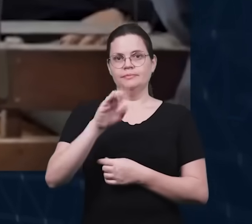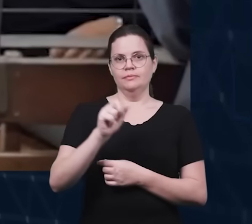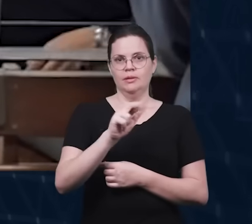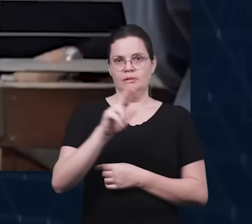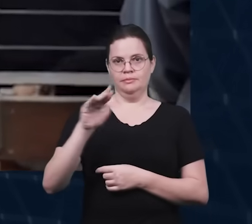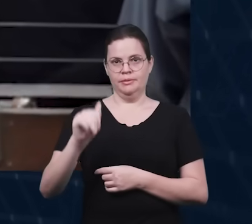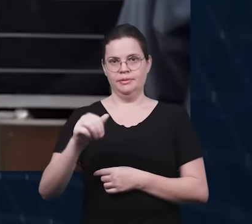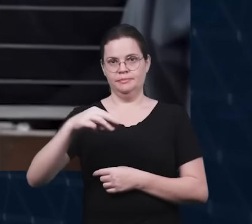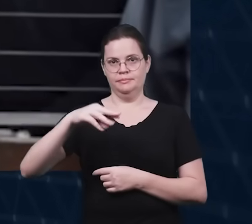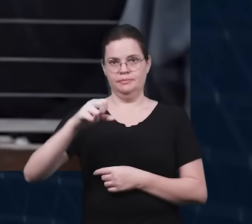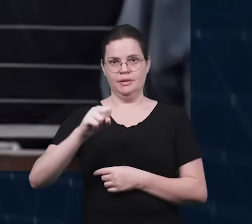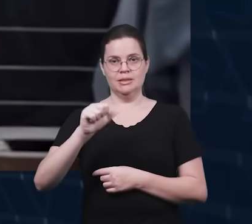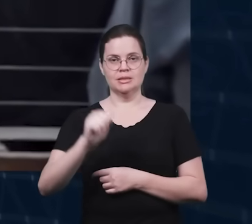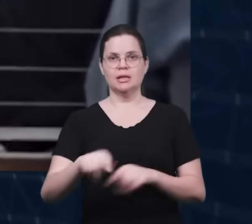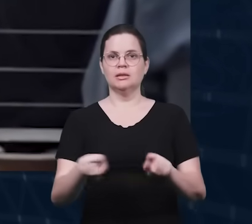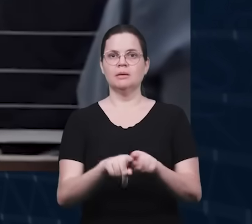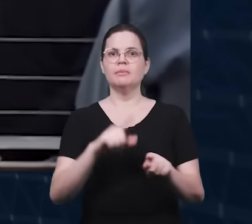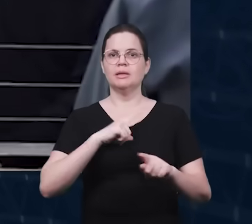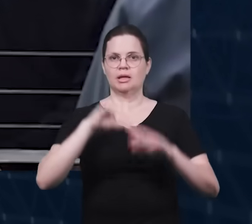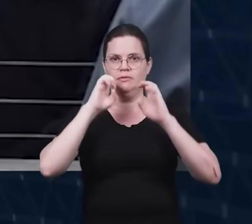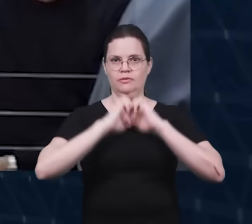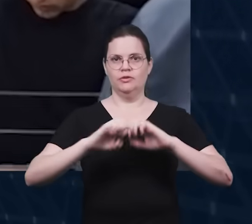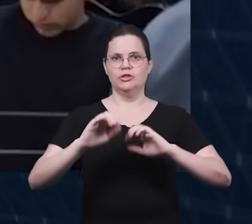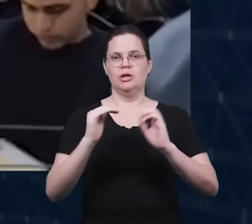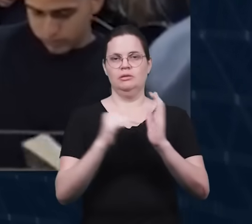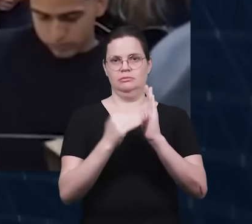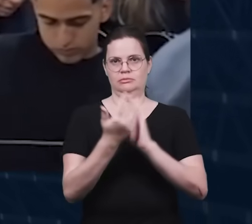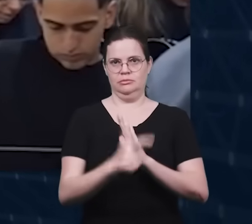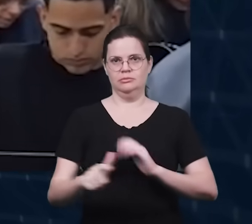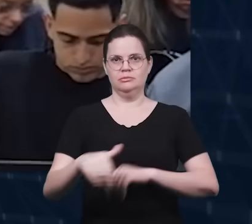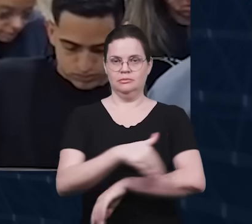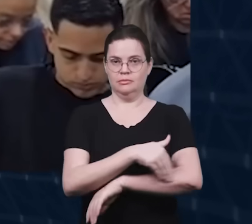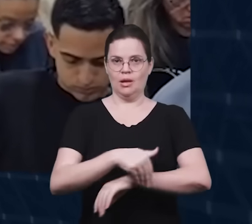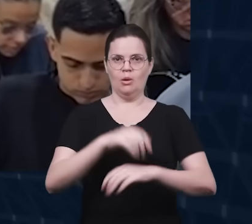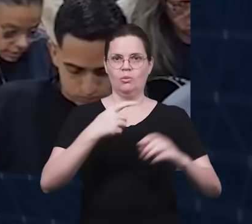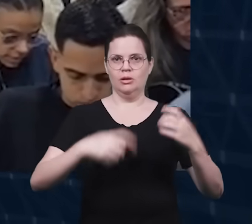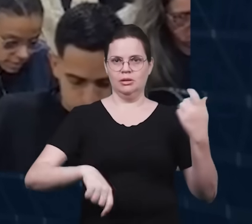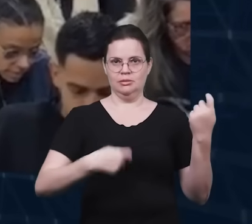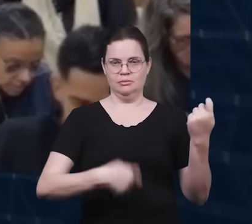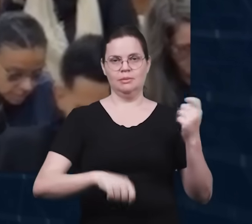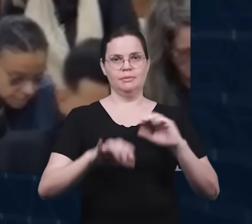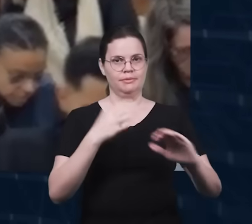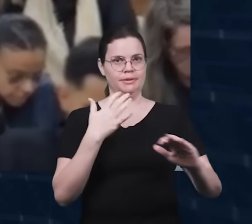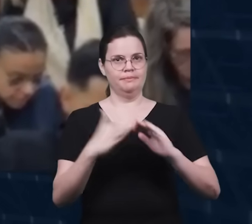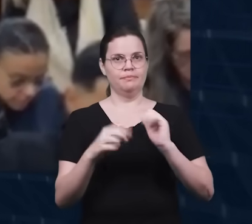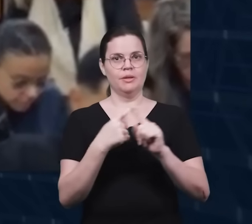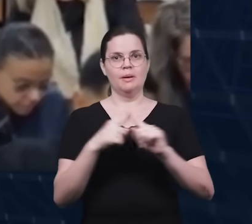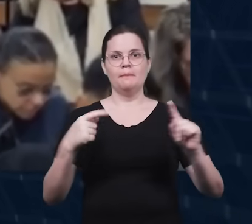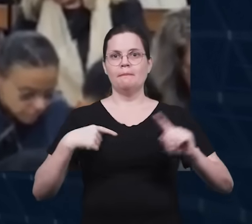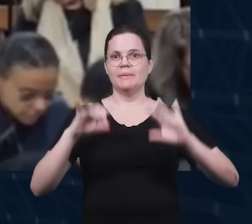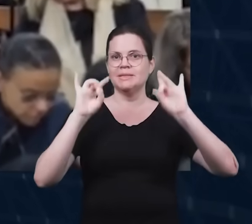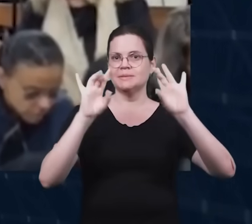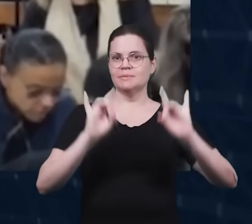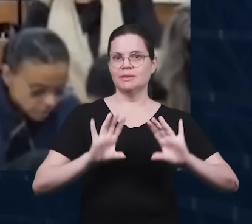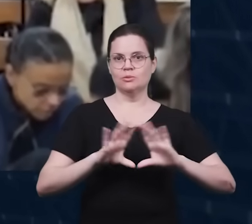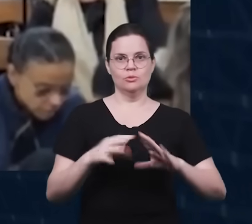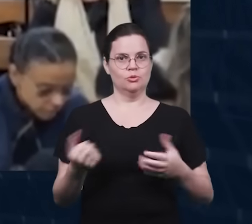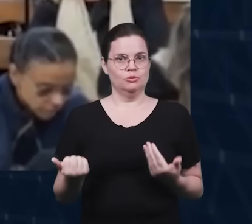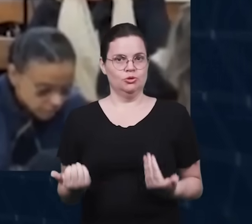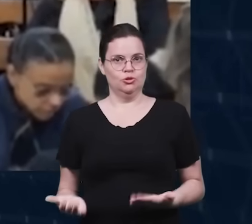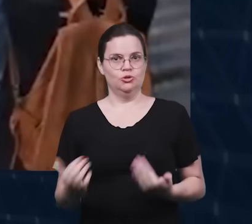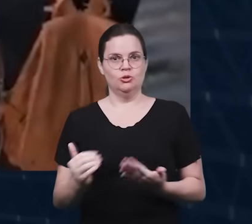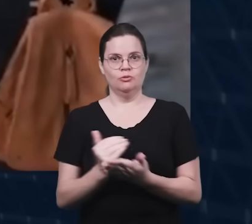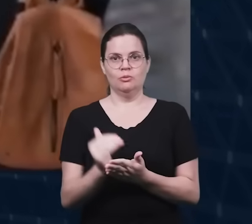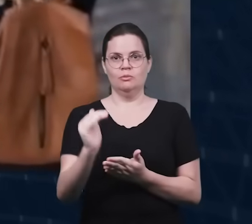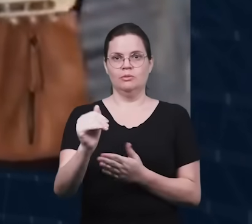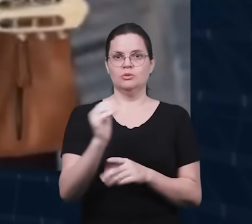de Deus por meio do trabalho do Evangelho Sem Fronteiras. Com o envolvimento das igrejas locais e a participação expressiva dos jovens, tudo se iniciou